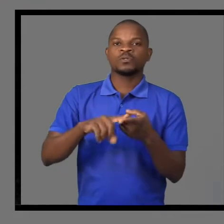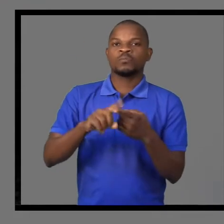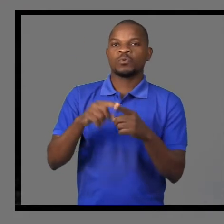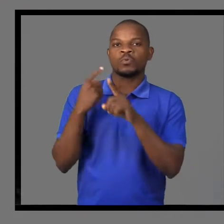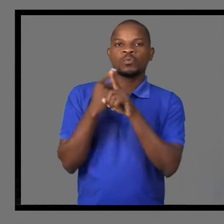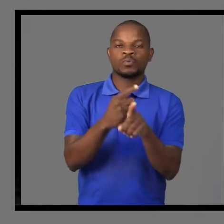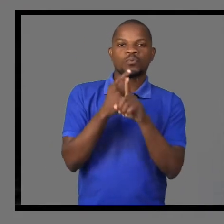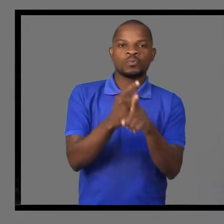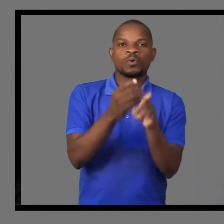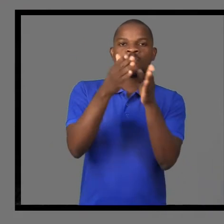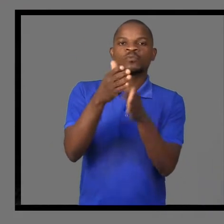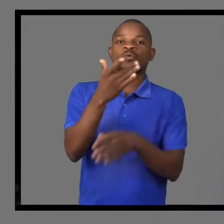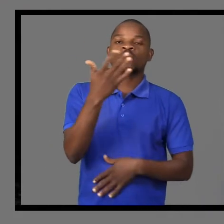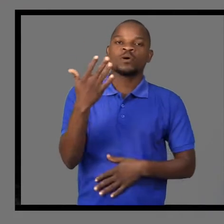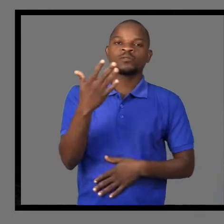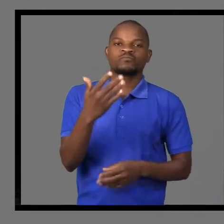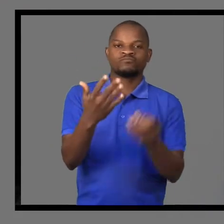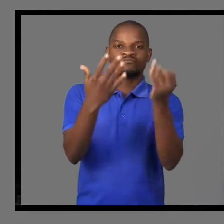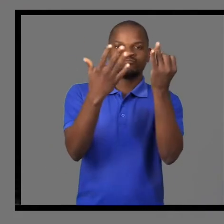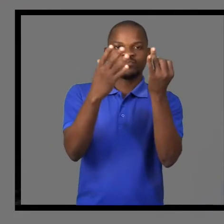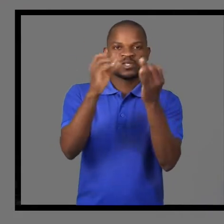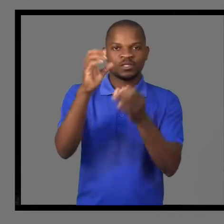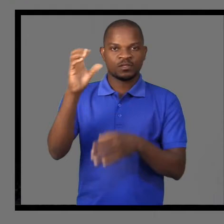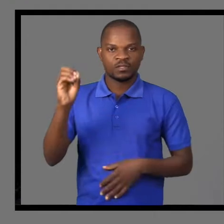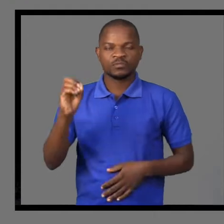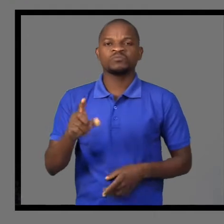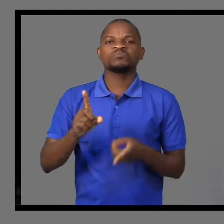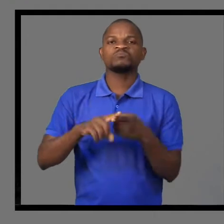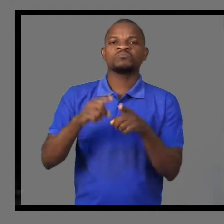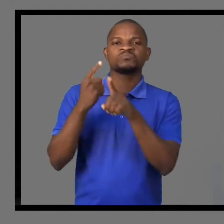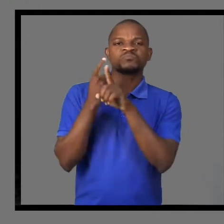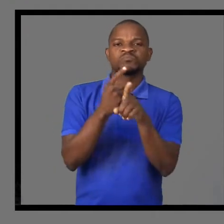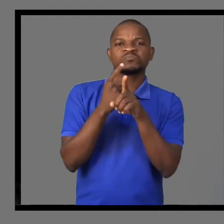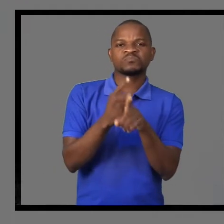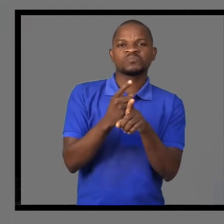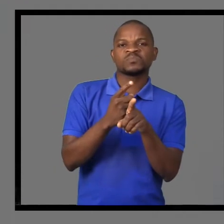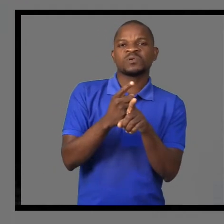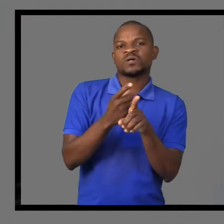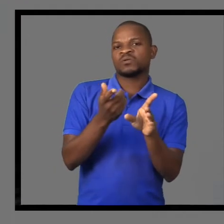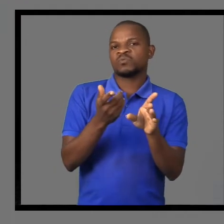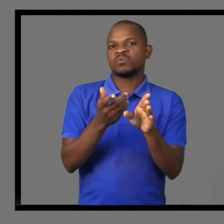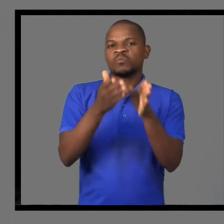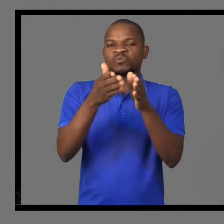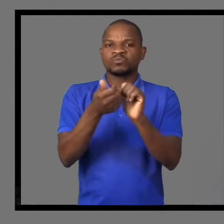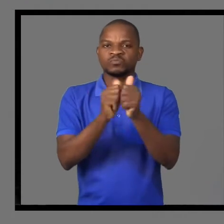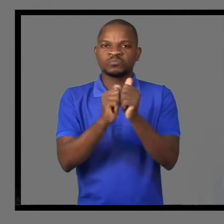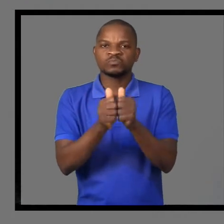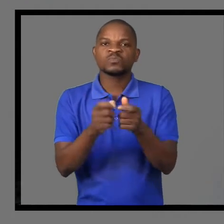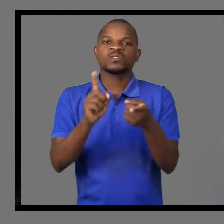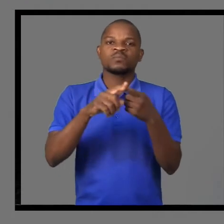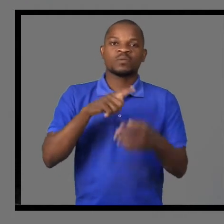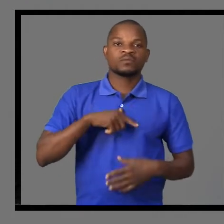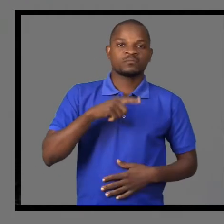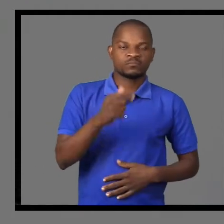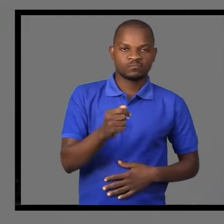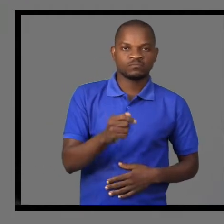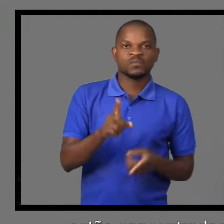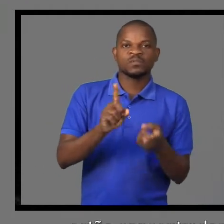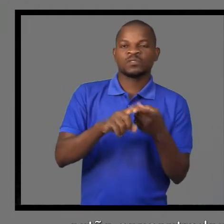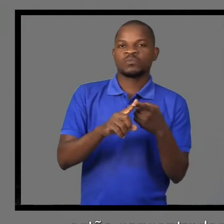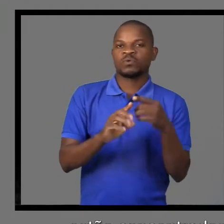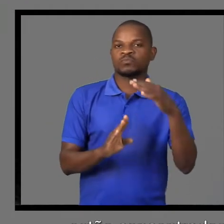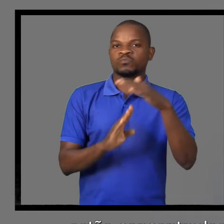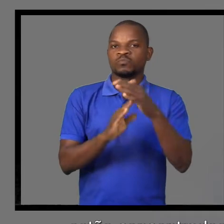700 participantes entre atletas e treinadores dos 14 distritos da província de